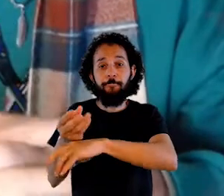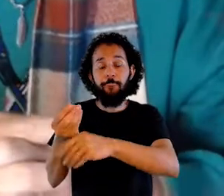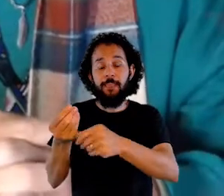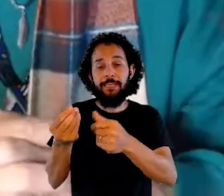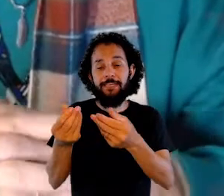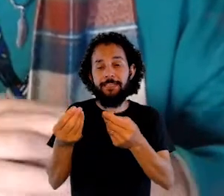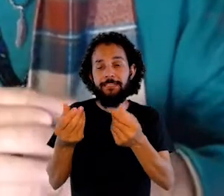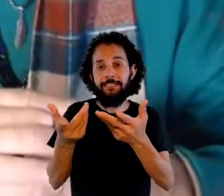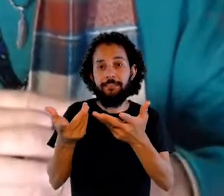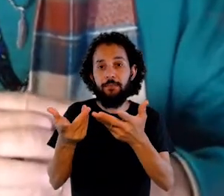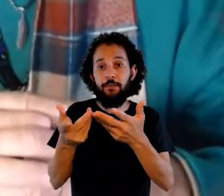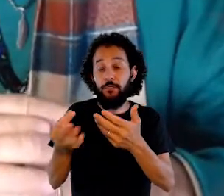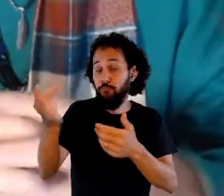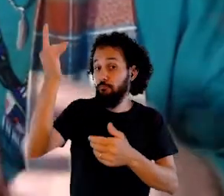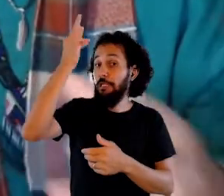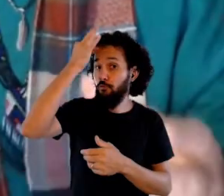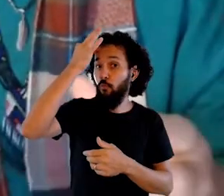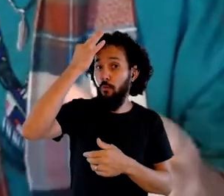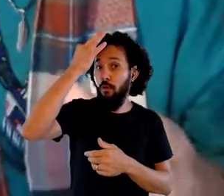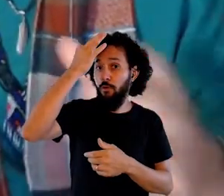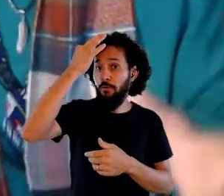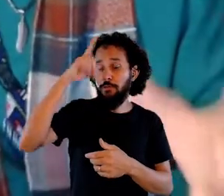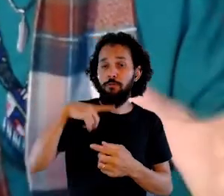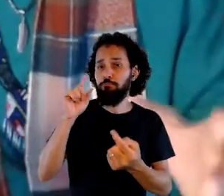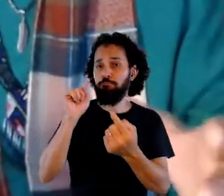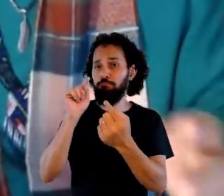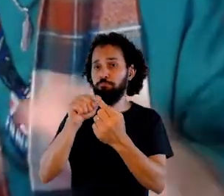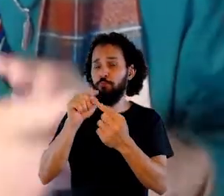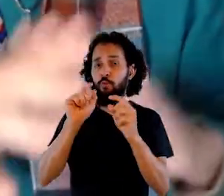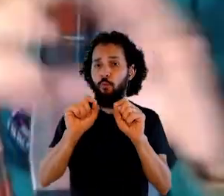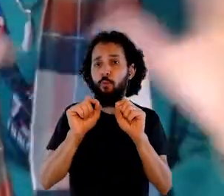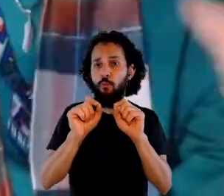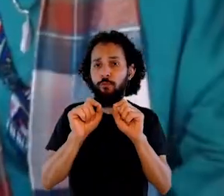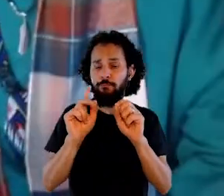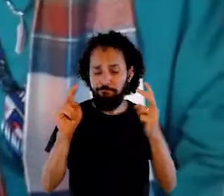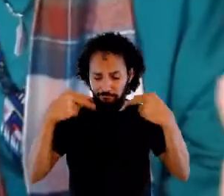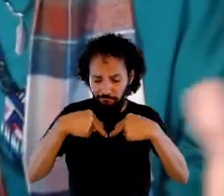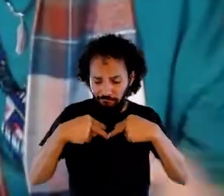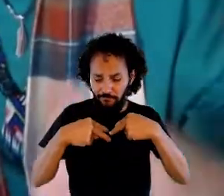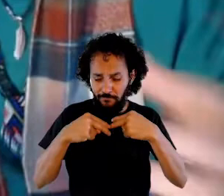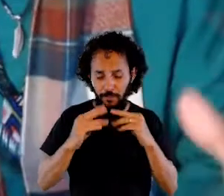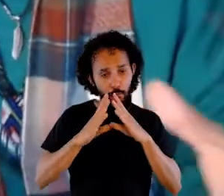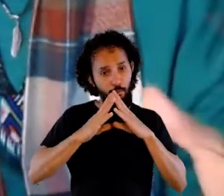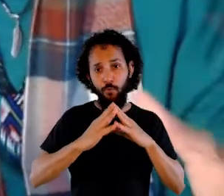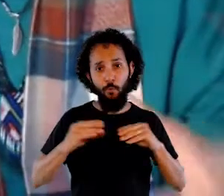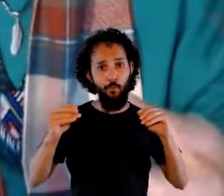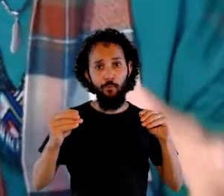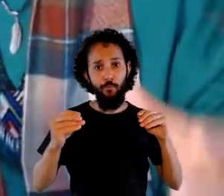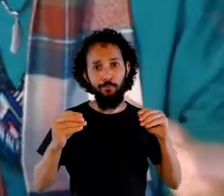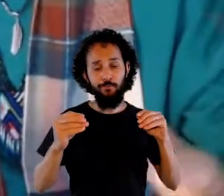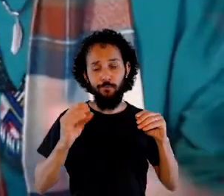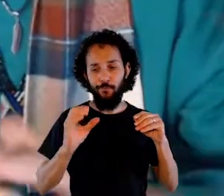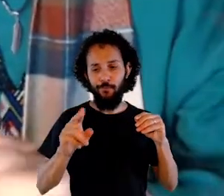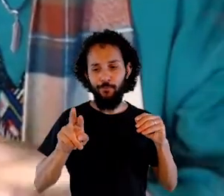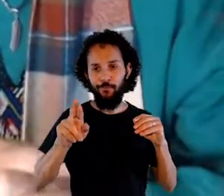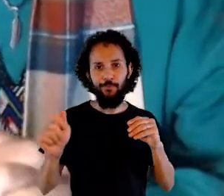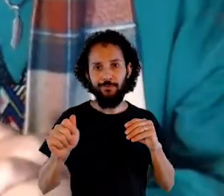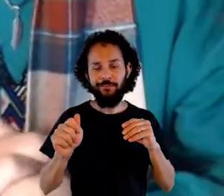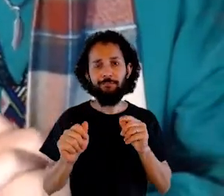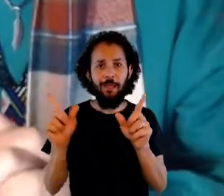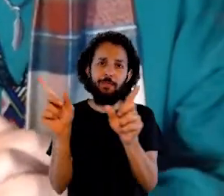espirituais que tem por objetivo o autoconhecimento e a cura. Se a gente for reduzir, né? São um conjunto de crenças